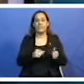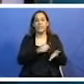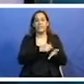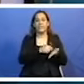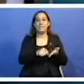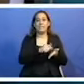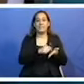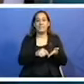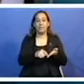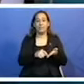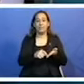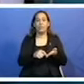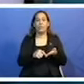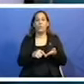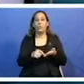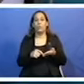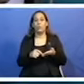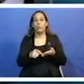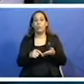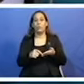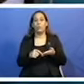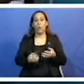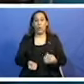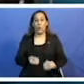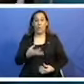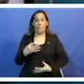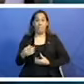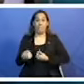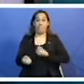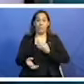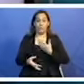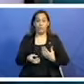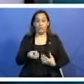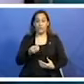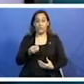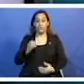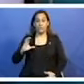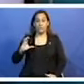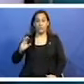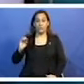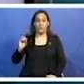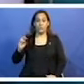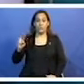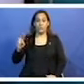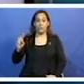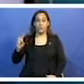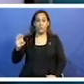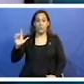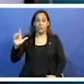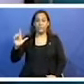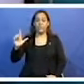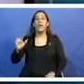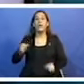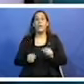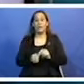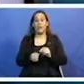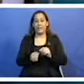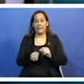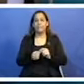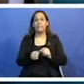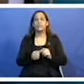dela. E como ela é uma poetisa de cordel, ela também fez a autobiografia